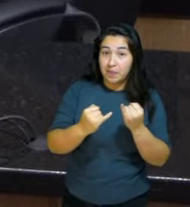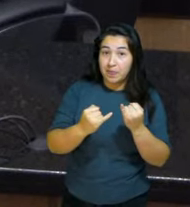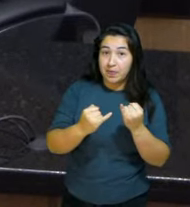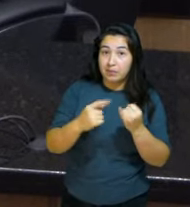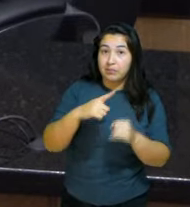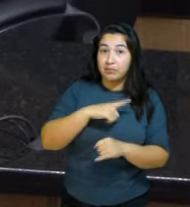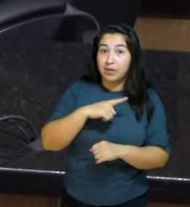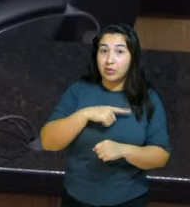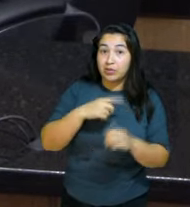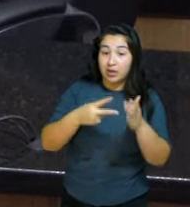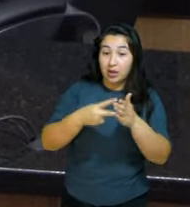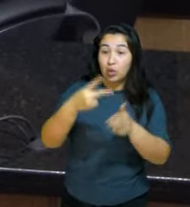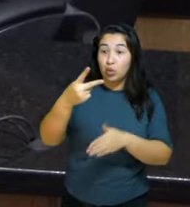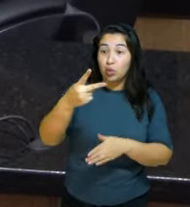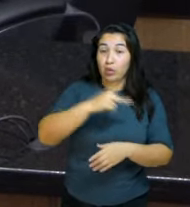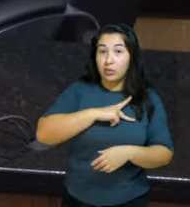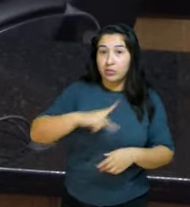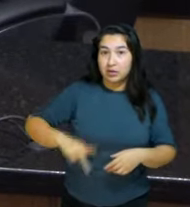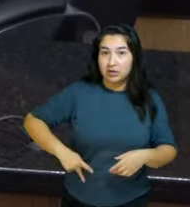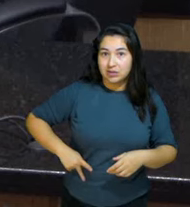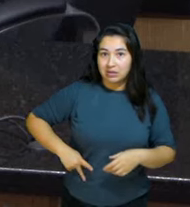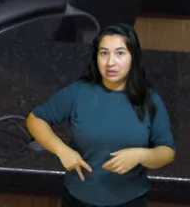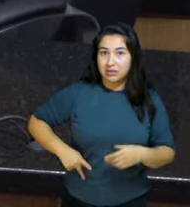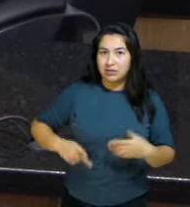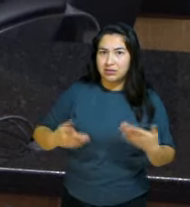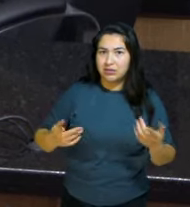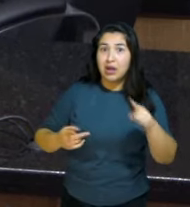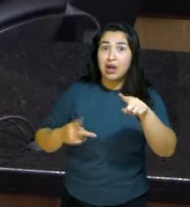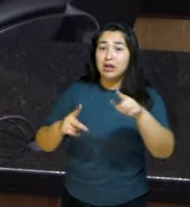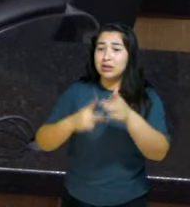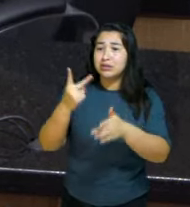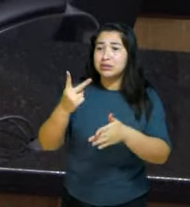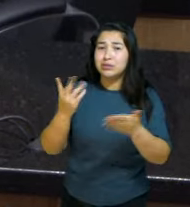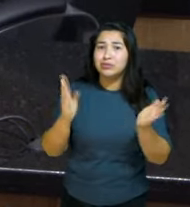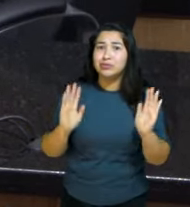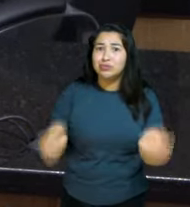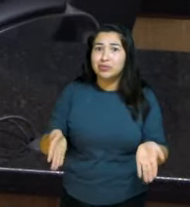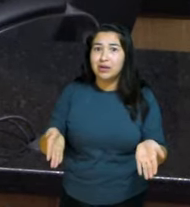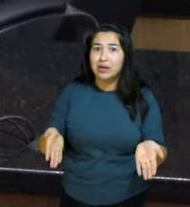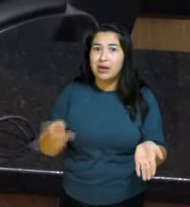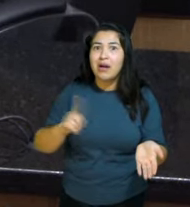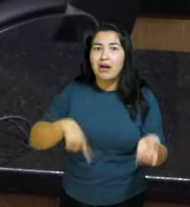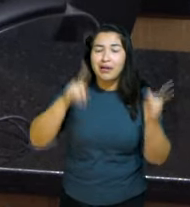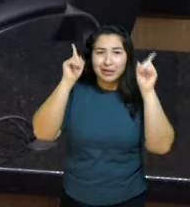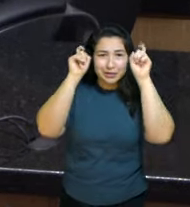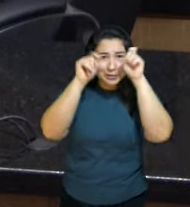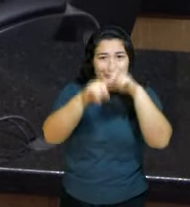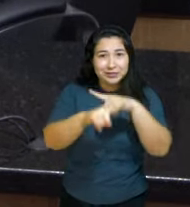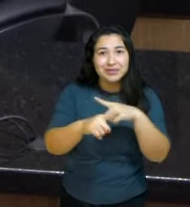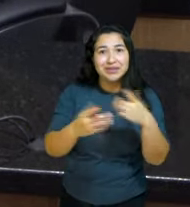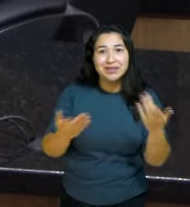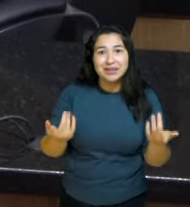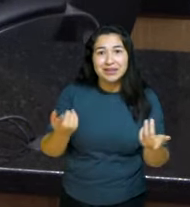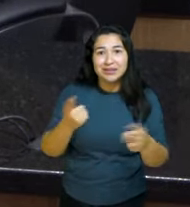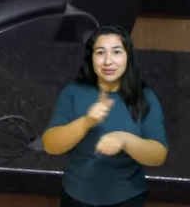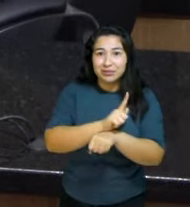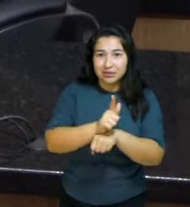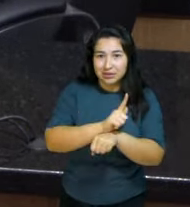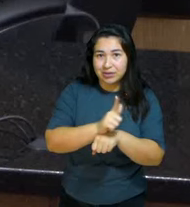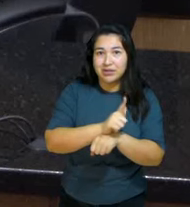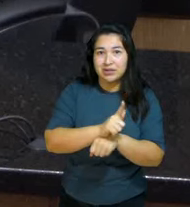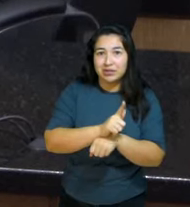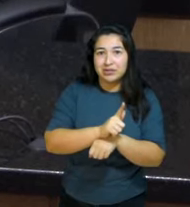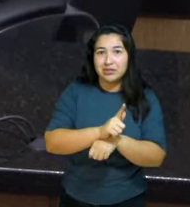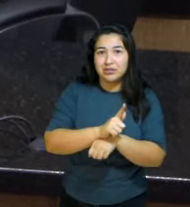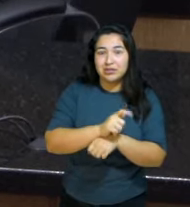né, ainda como presidente. Então, eu vejo isso como uma dificuldade muito grande na gestão do esporte